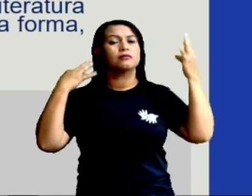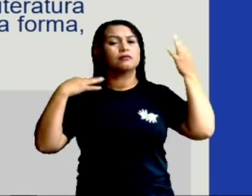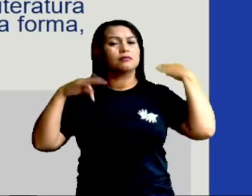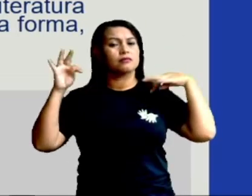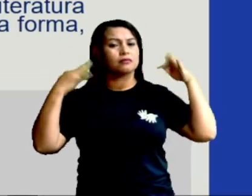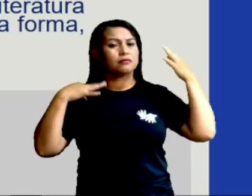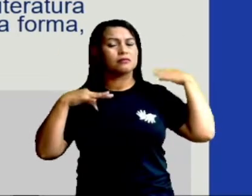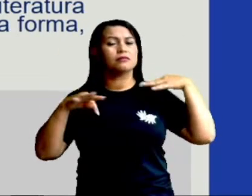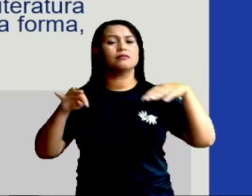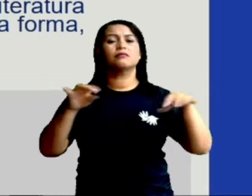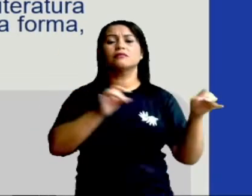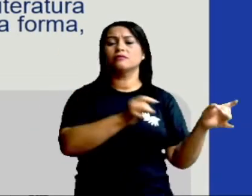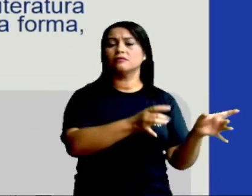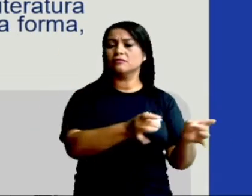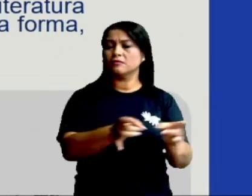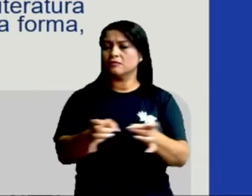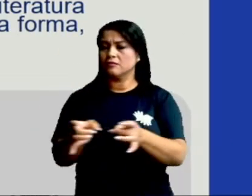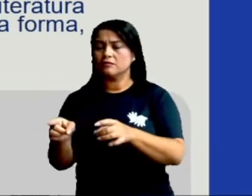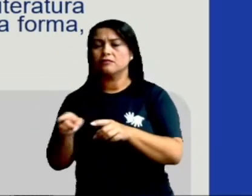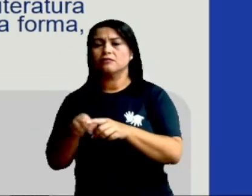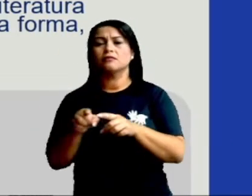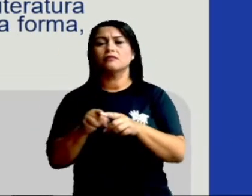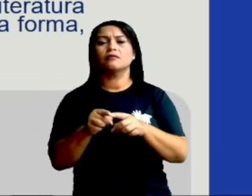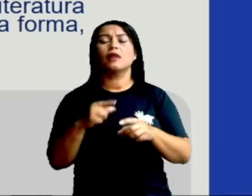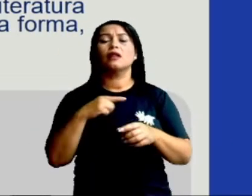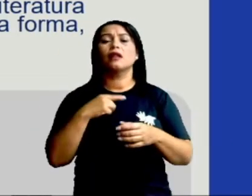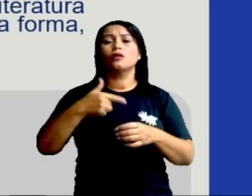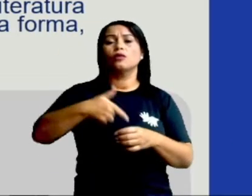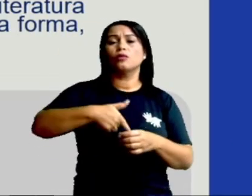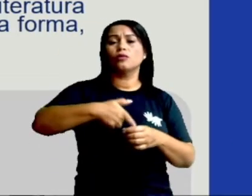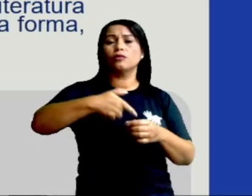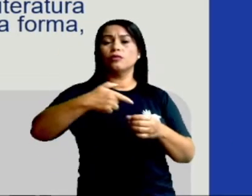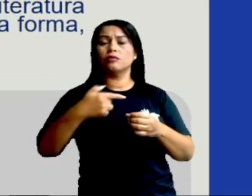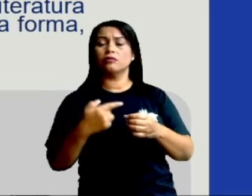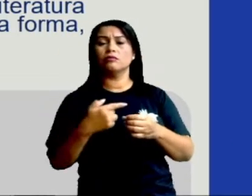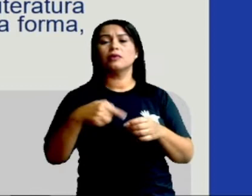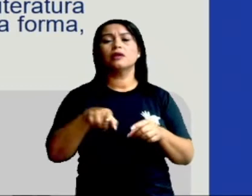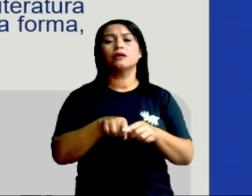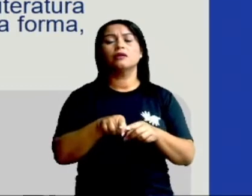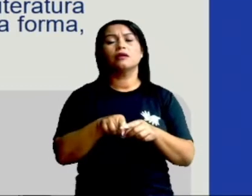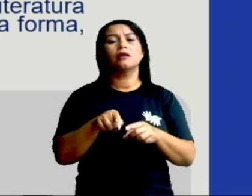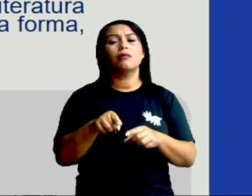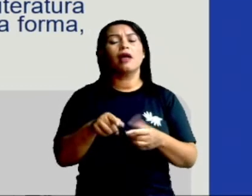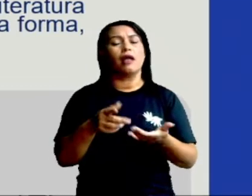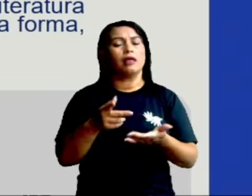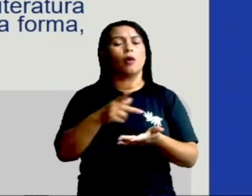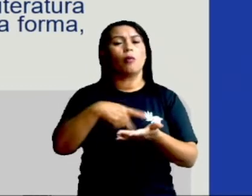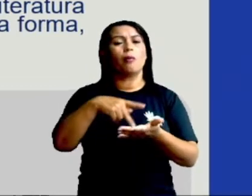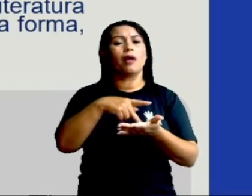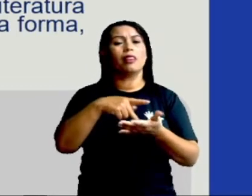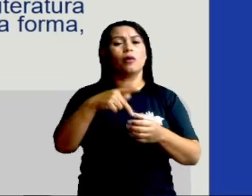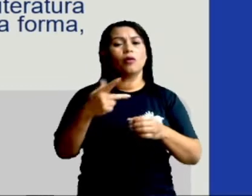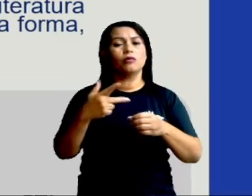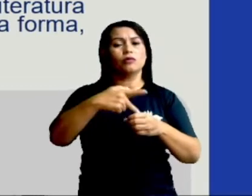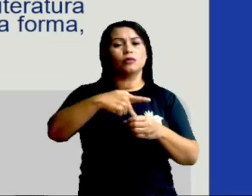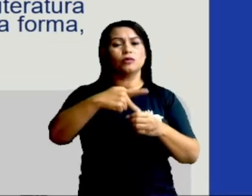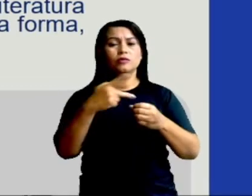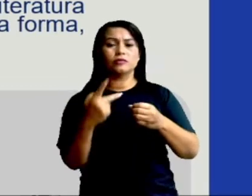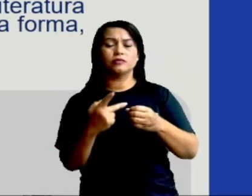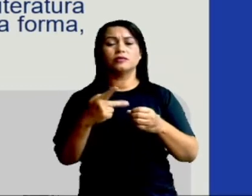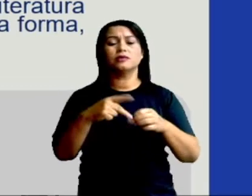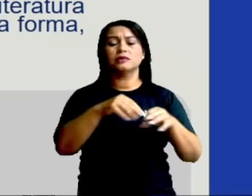comerciais a produção de petróleo da tanto em Terra quanto em mar na plataforma continental